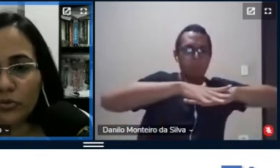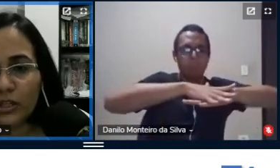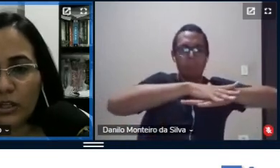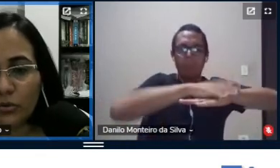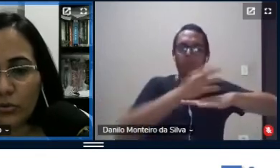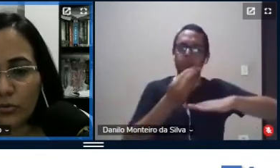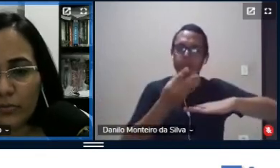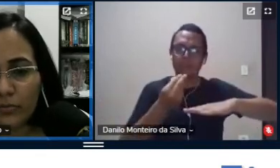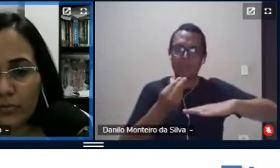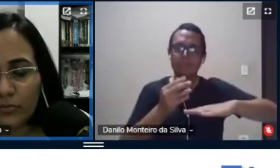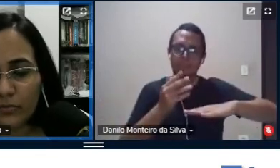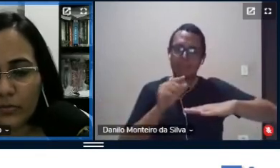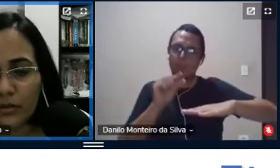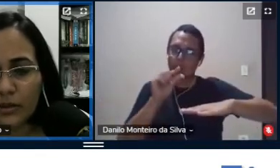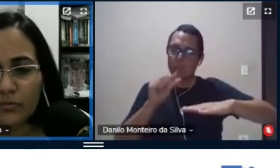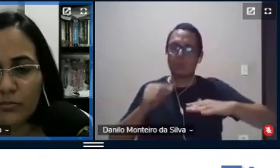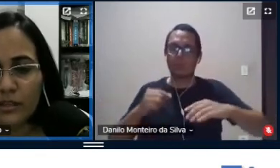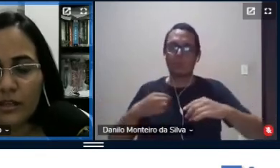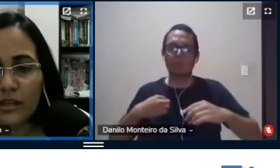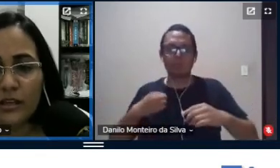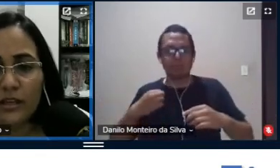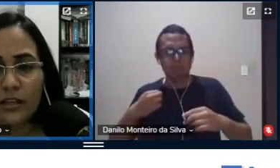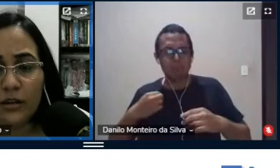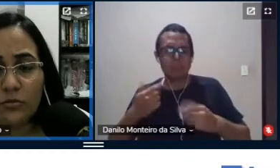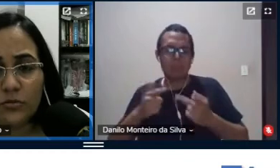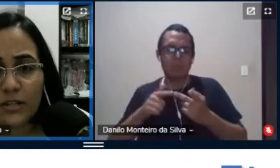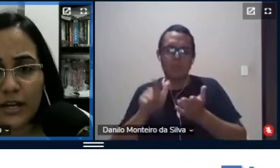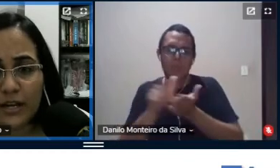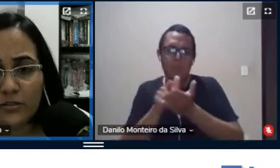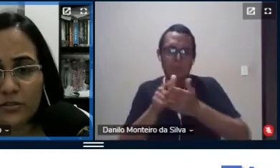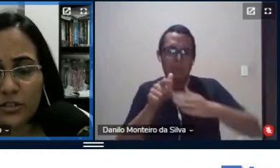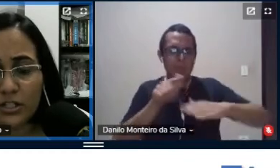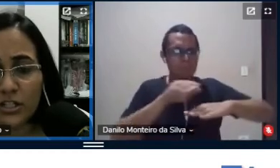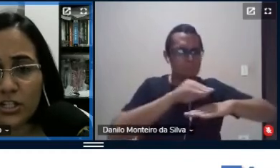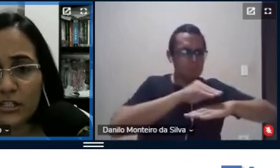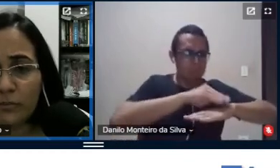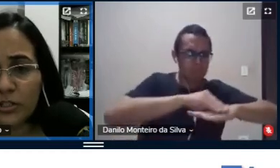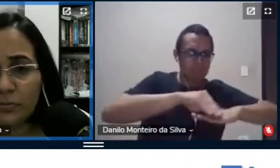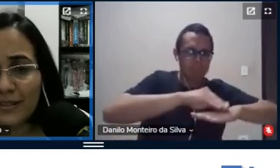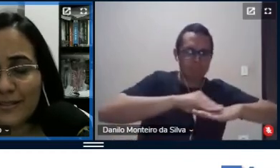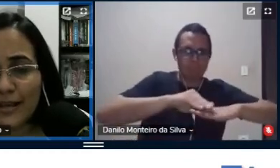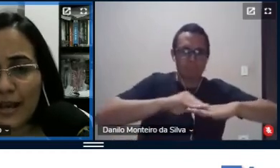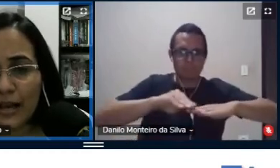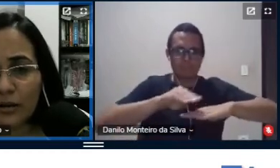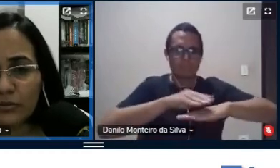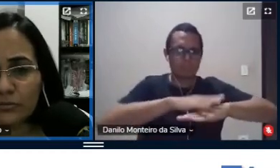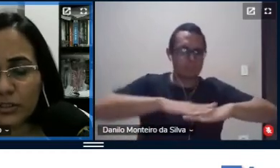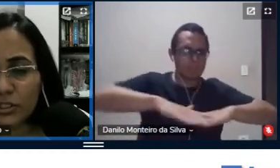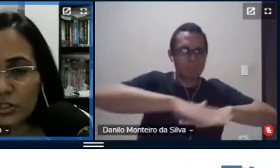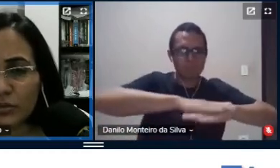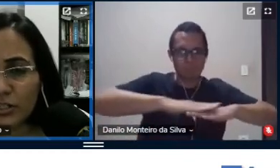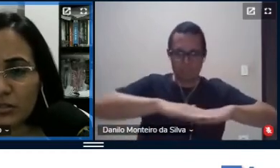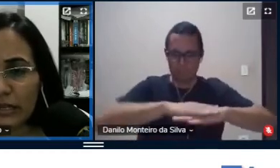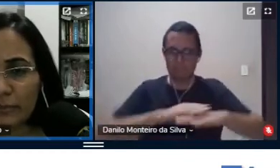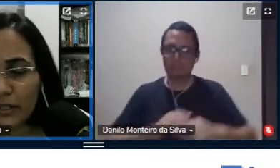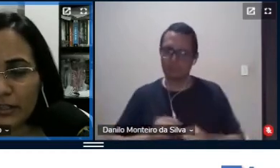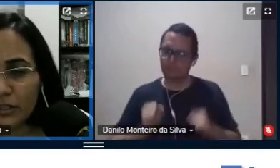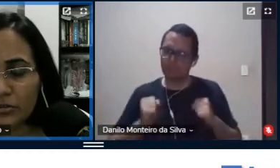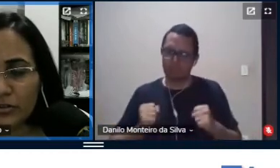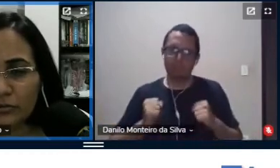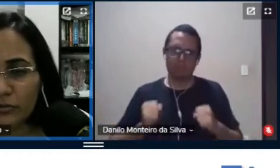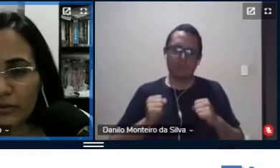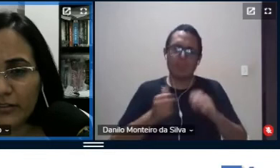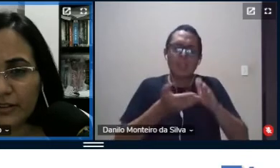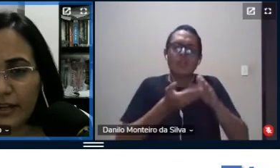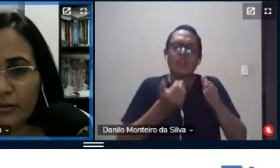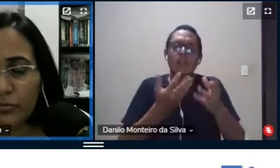papel seco, tá? Em alguns casos, gente, a gente até pode passar água. A gente geralmente deixa